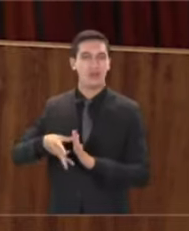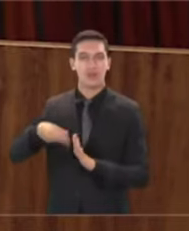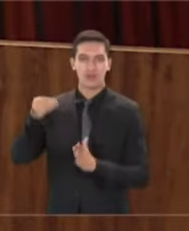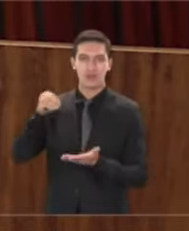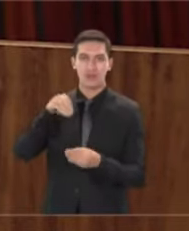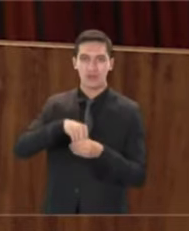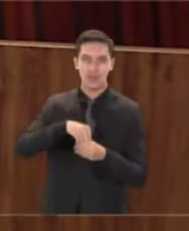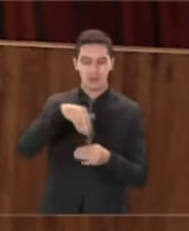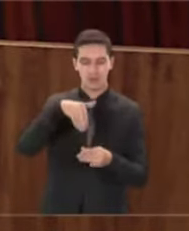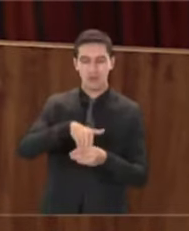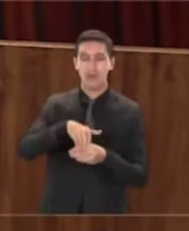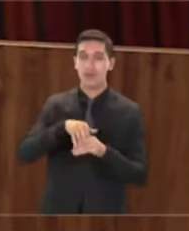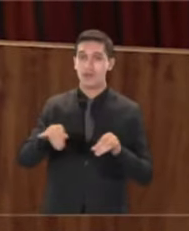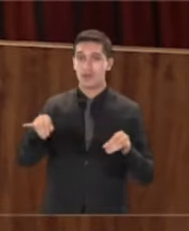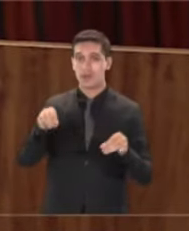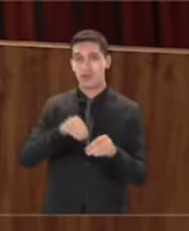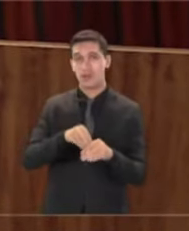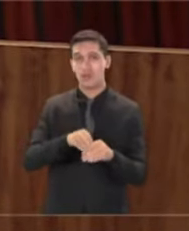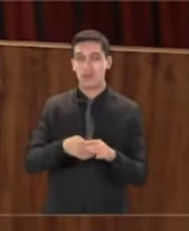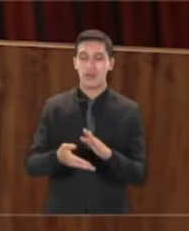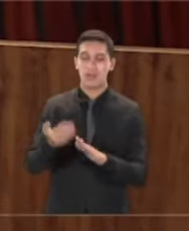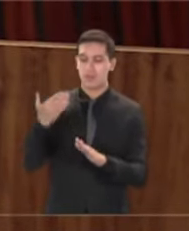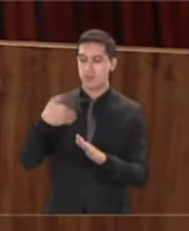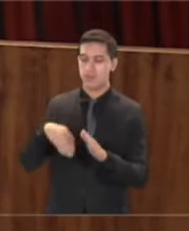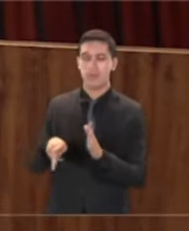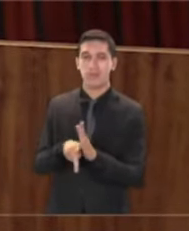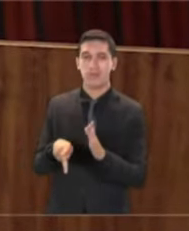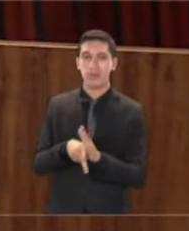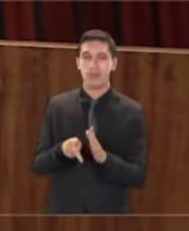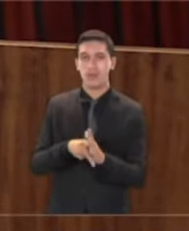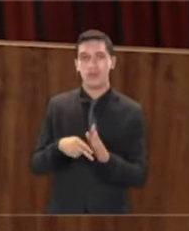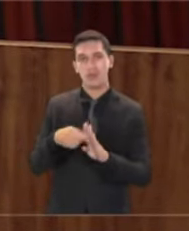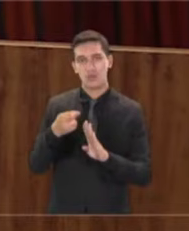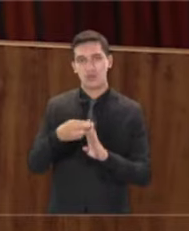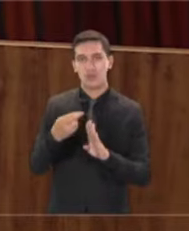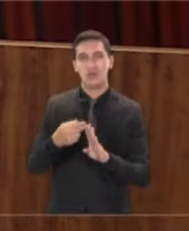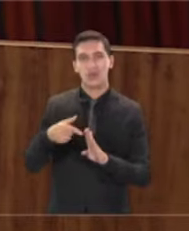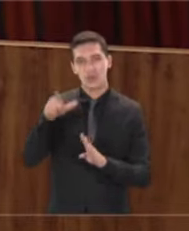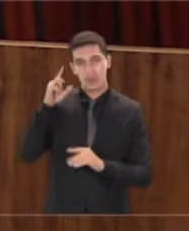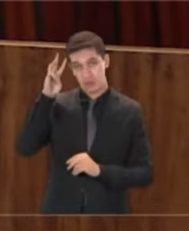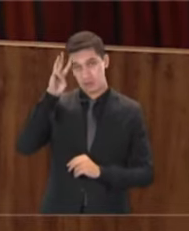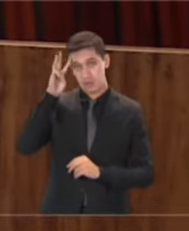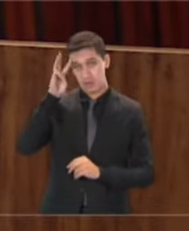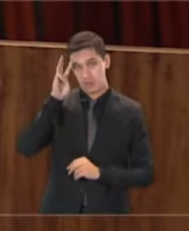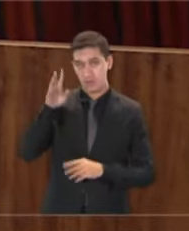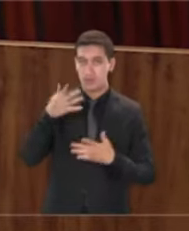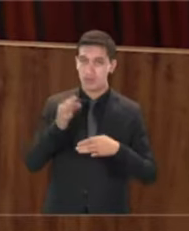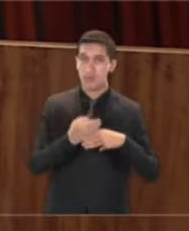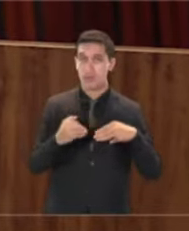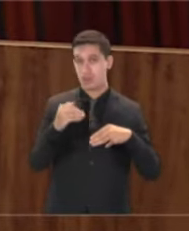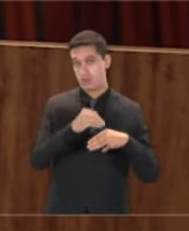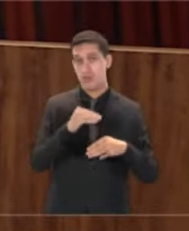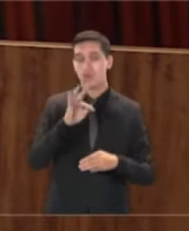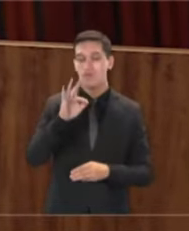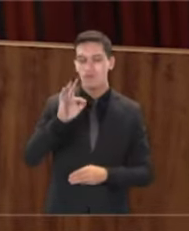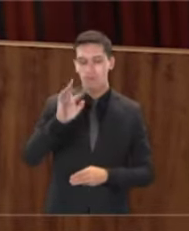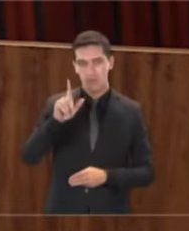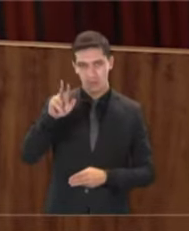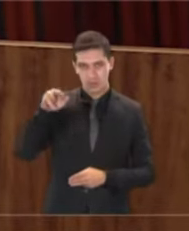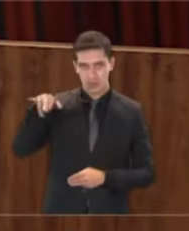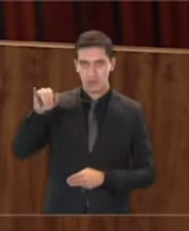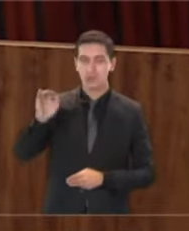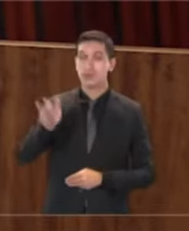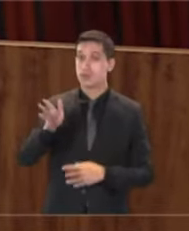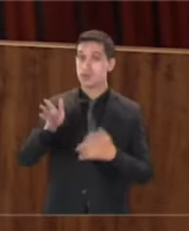foi votado na instrução, na resolução de anteontem. O ministro Floriano já tinha exposto, mas como eu disse,